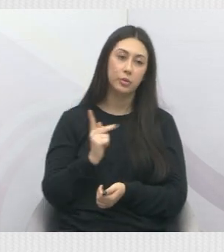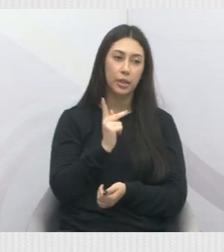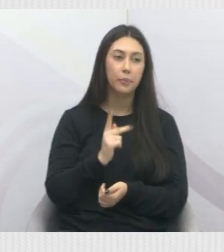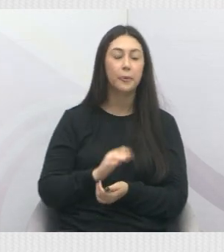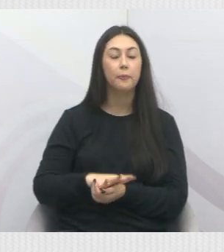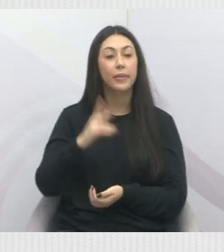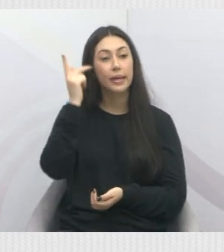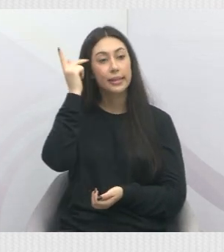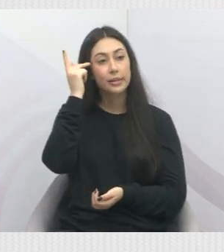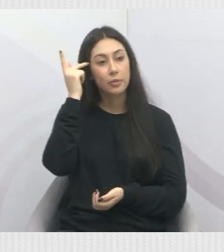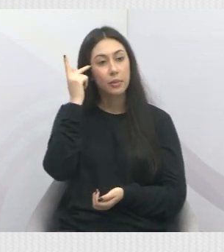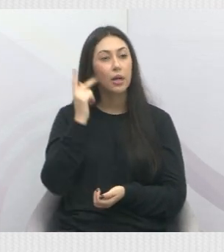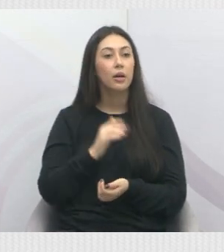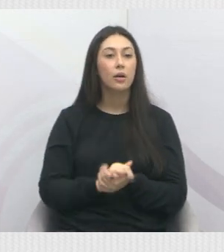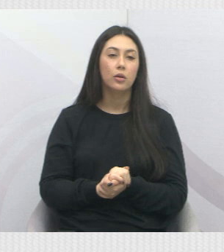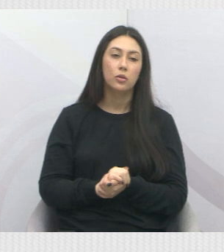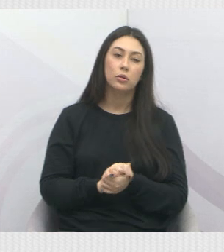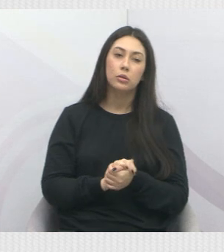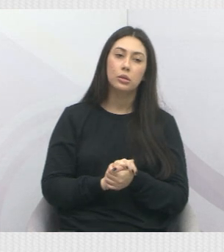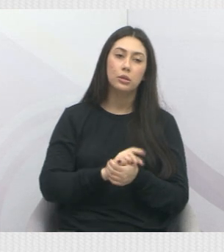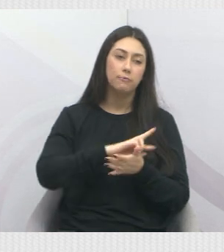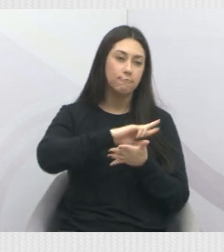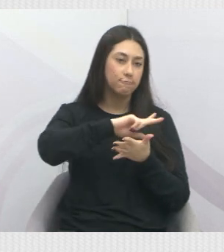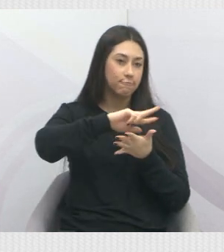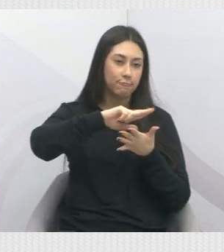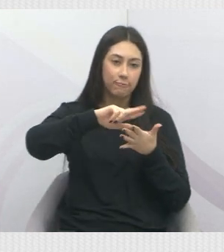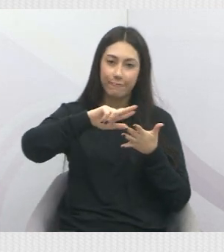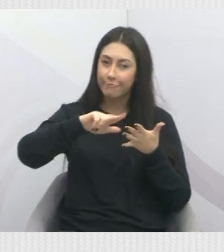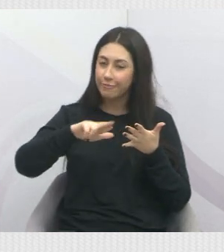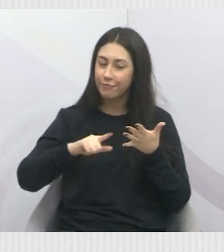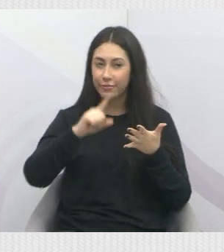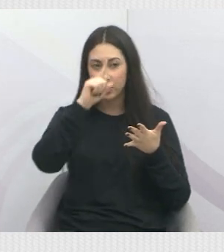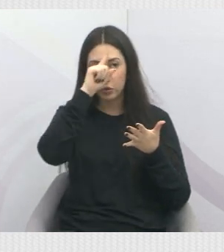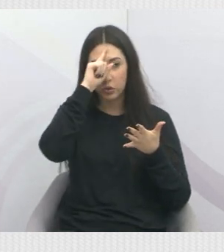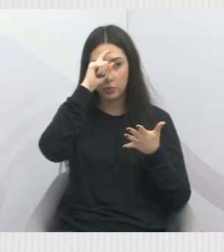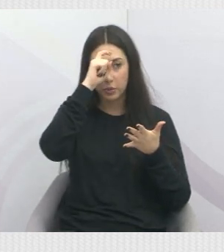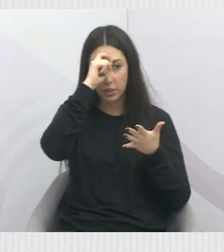São Paulo, Hospital das Clínicas, Santa Casa de São Paulo, Hospital São Paulo, Incor, Dante